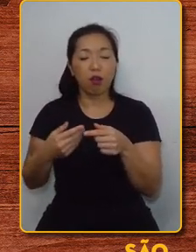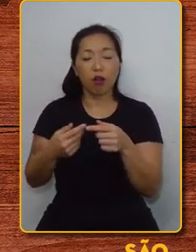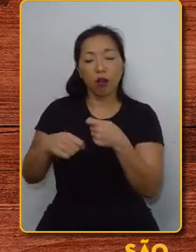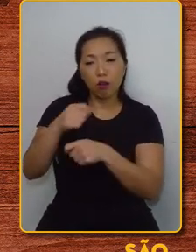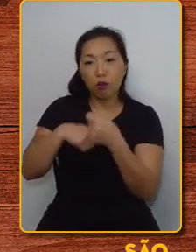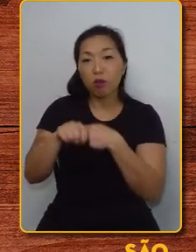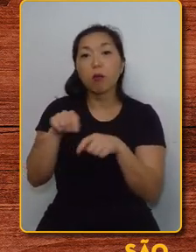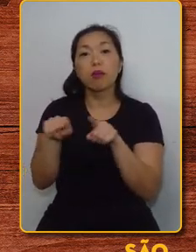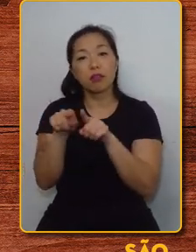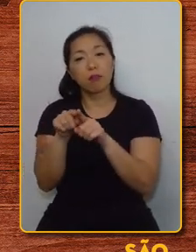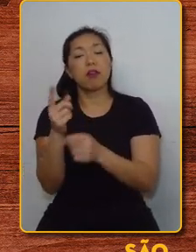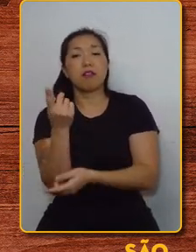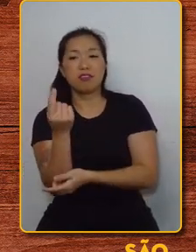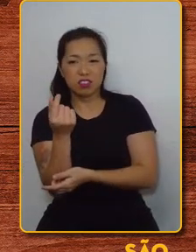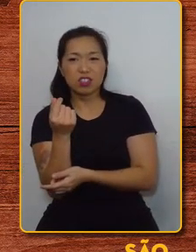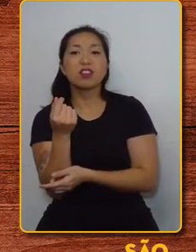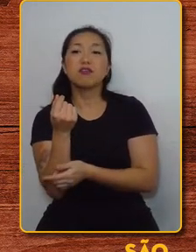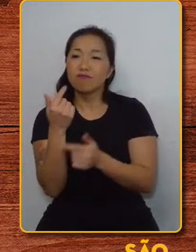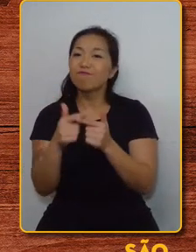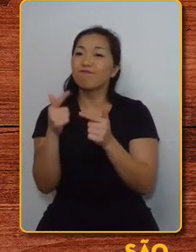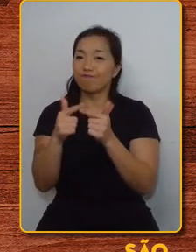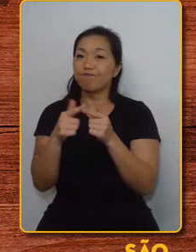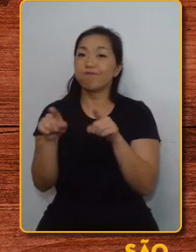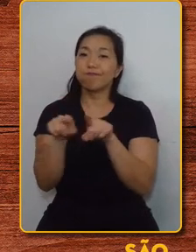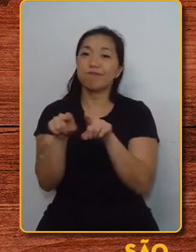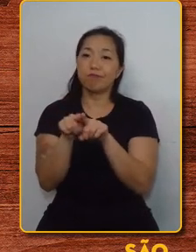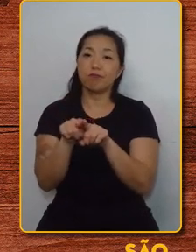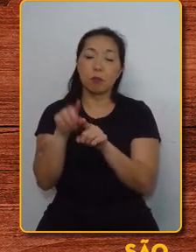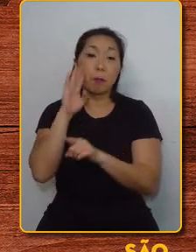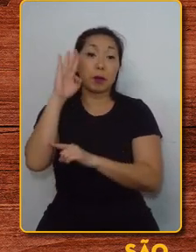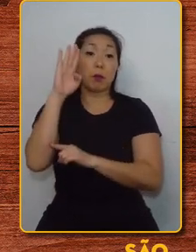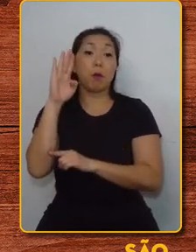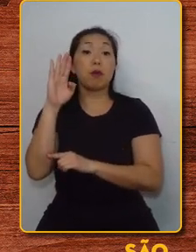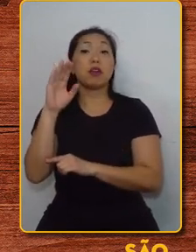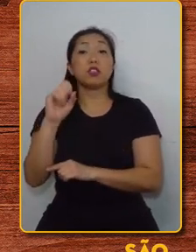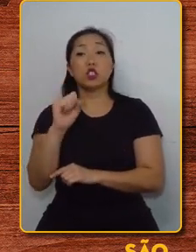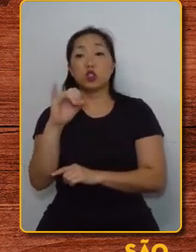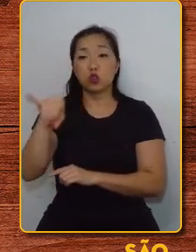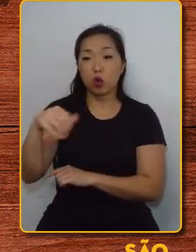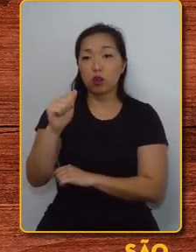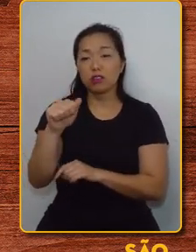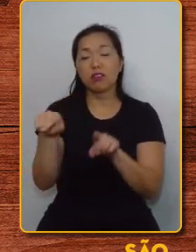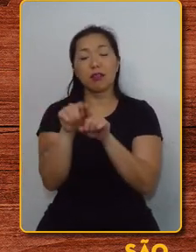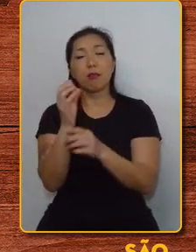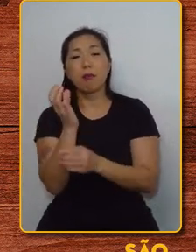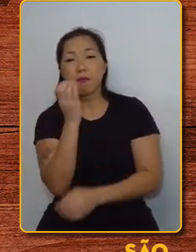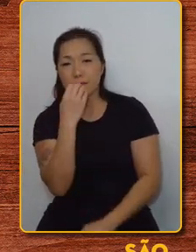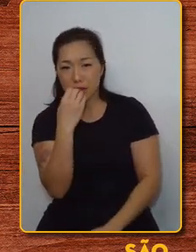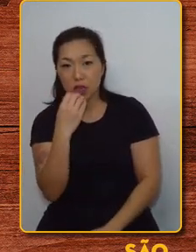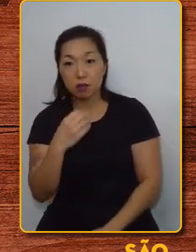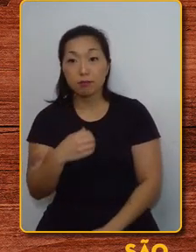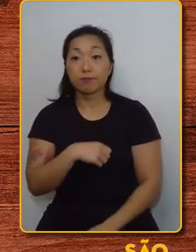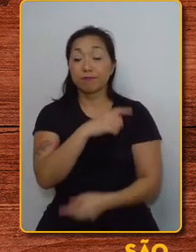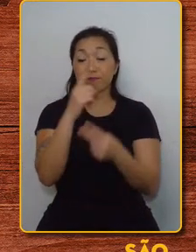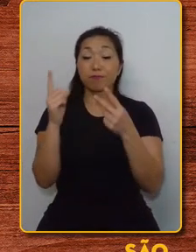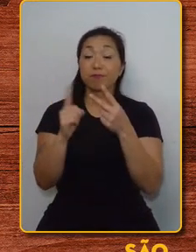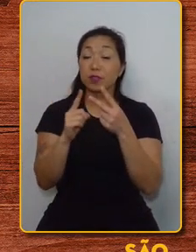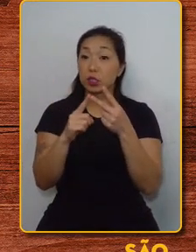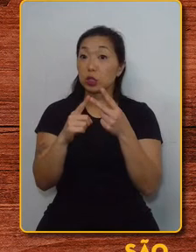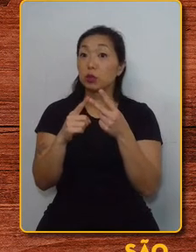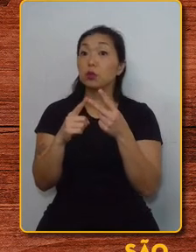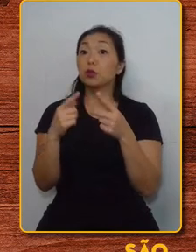também torta, em especial no caso da soja e do milho. Eu tenho um segundo problema, que é as questões